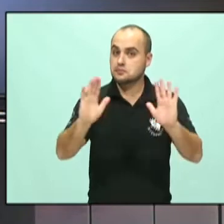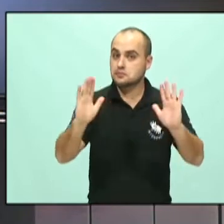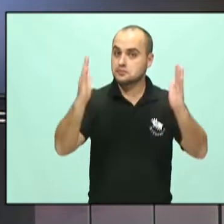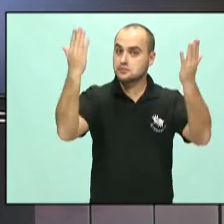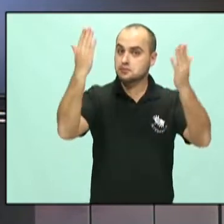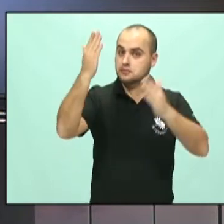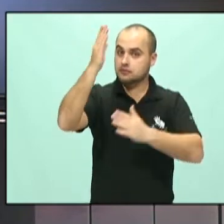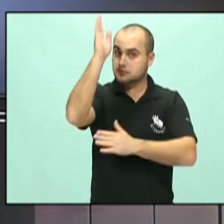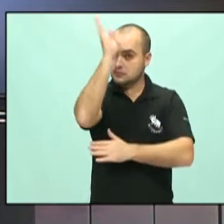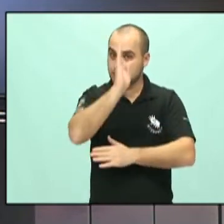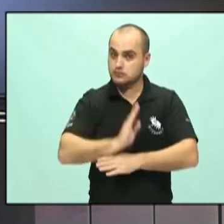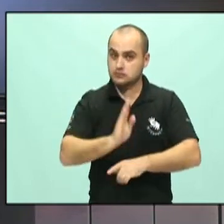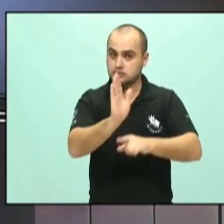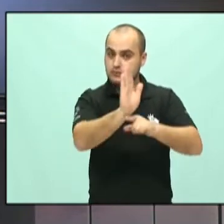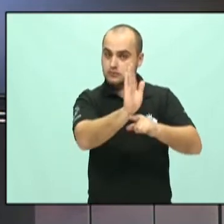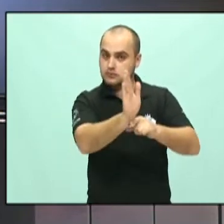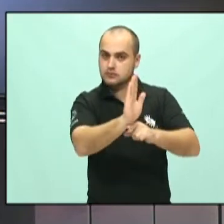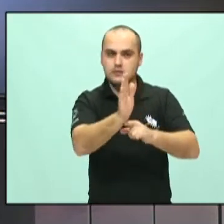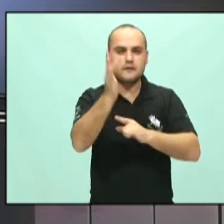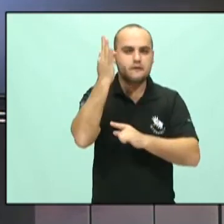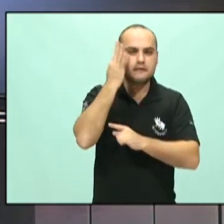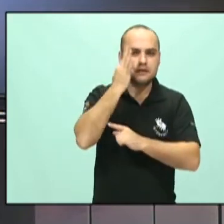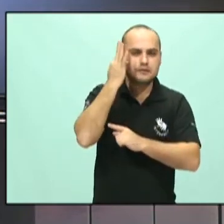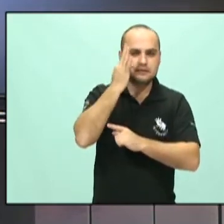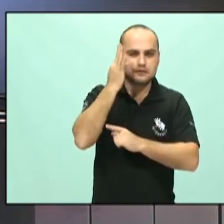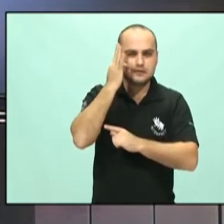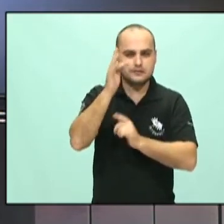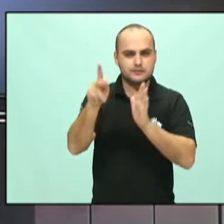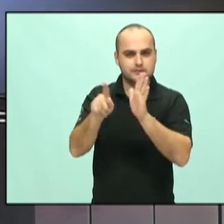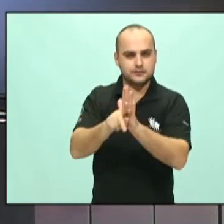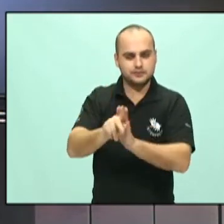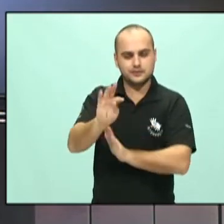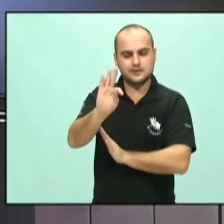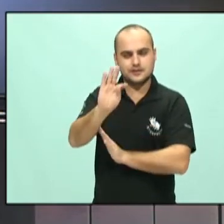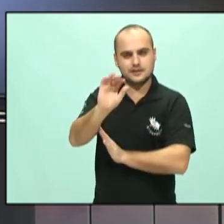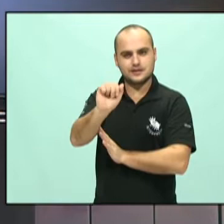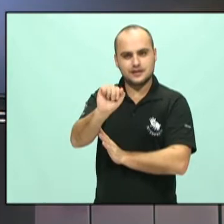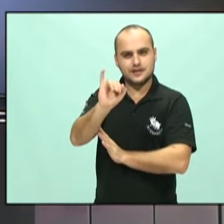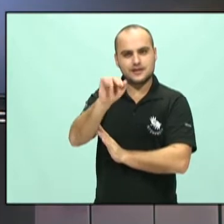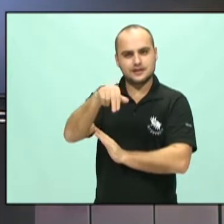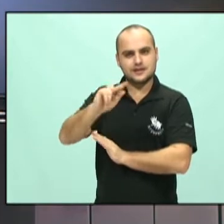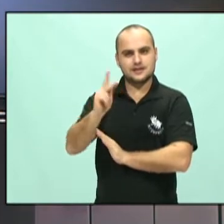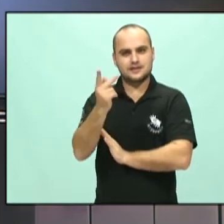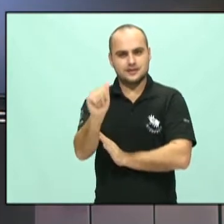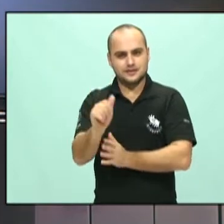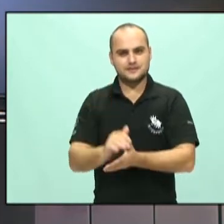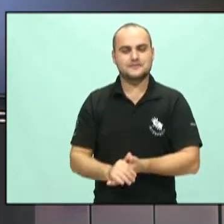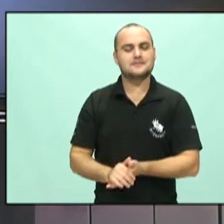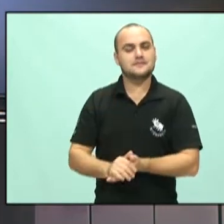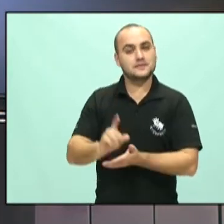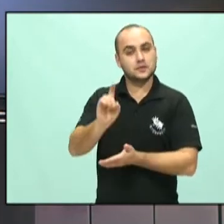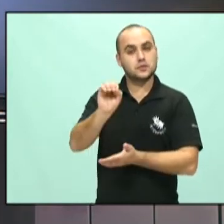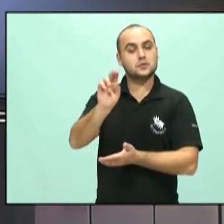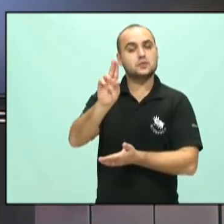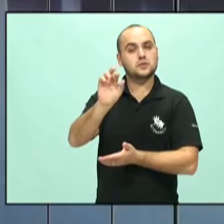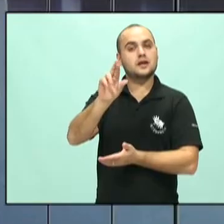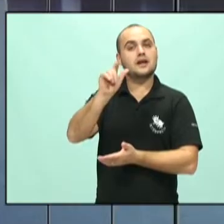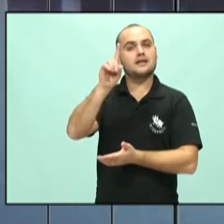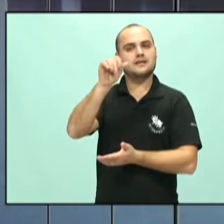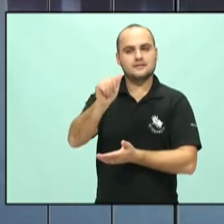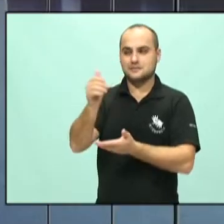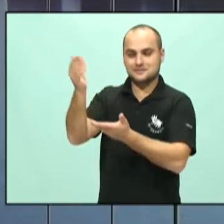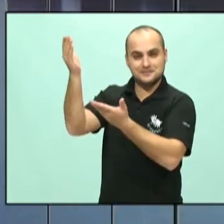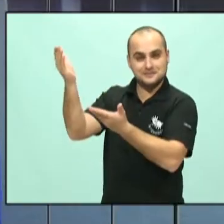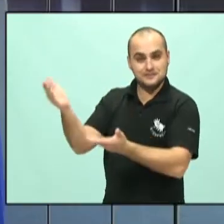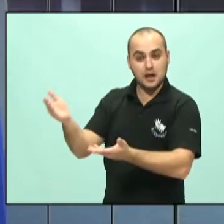Universitário Tainha Dourada. Para falar a respeito do evento, nós recebemos aqui no estúdio da TV Câmara a professora Denise